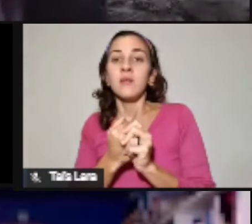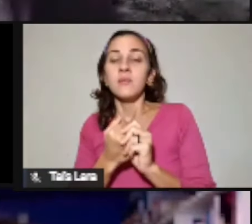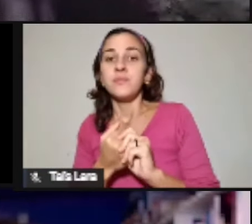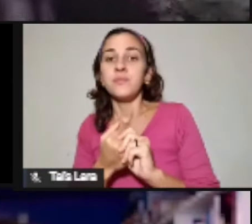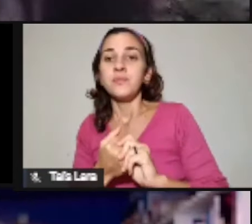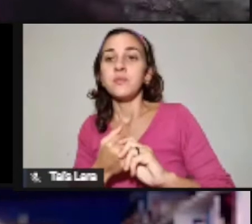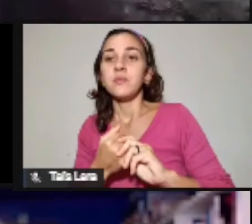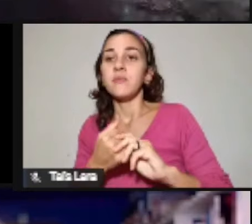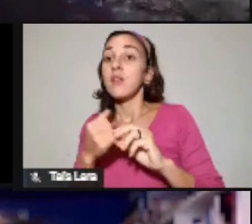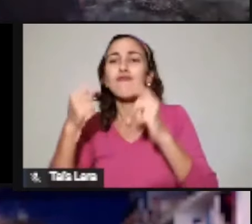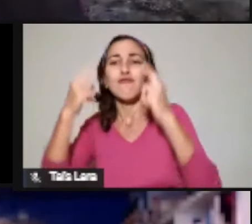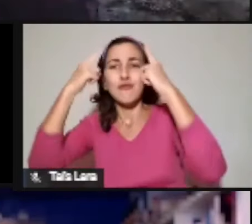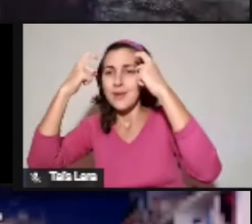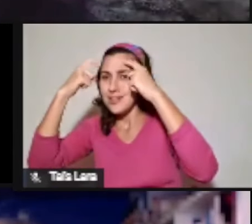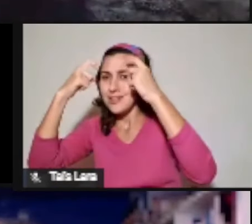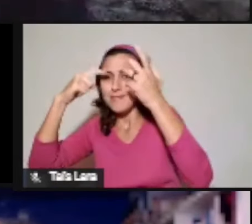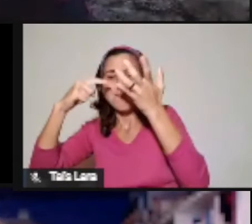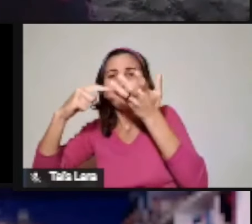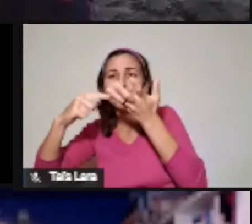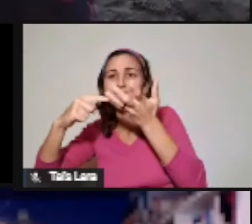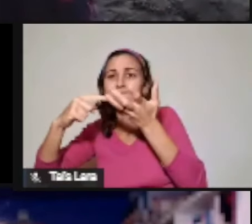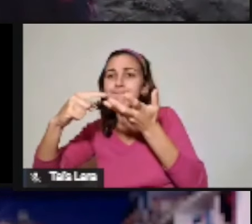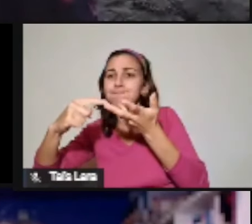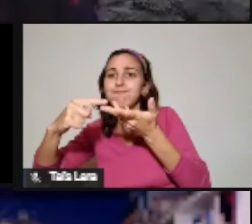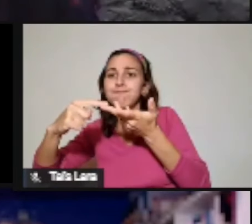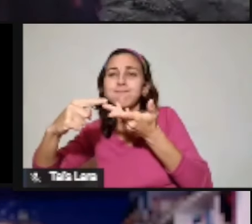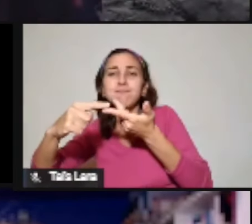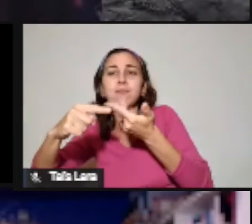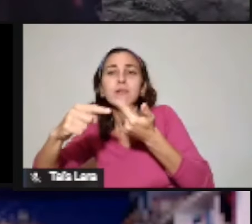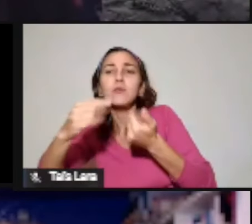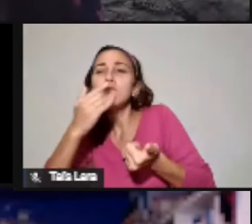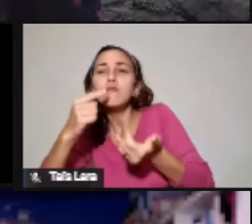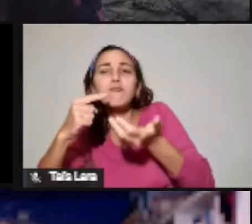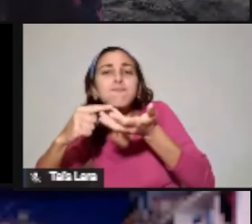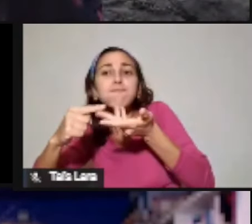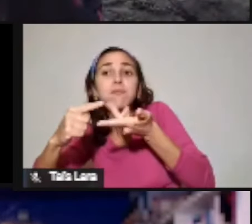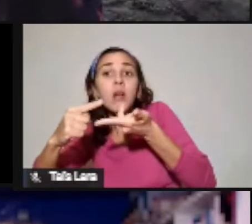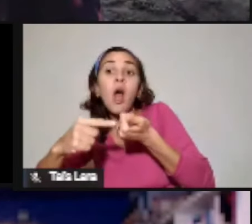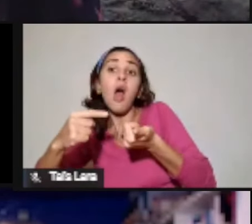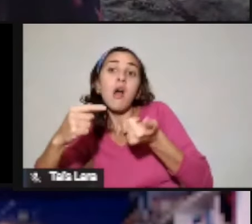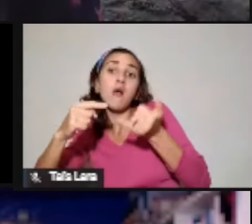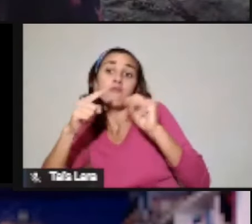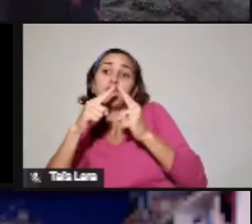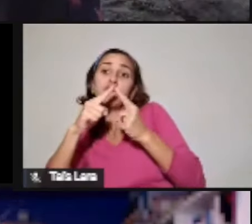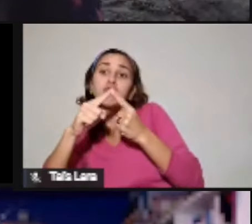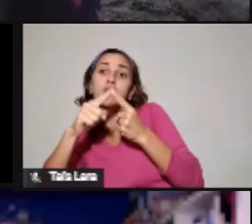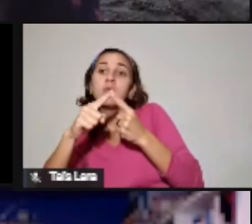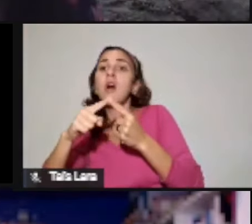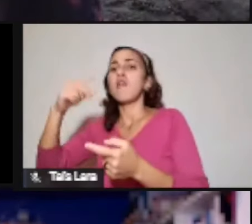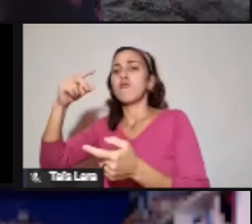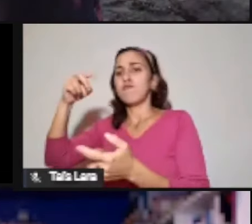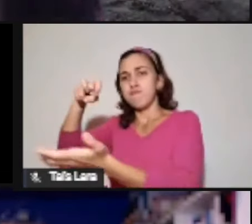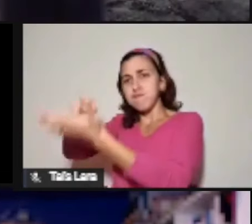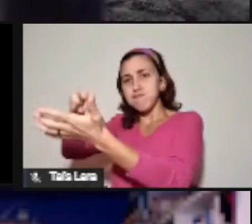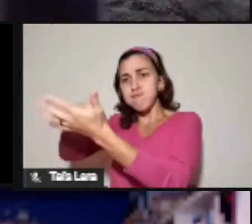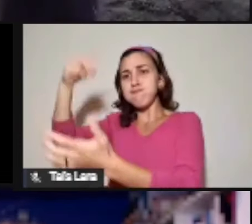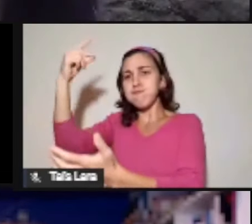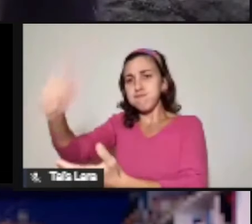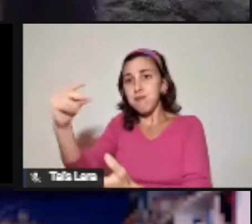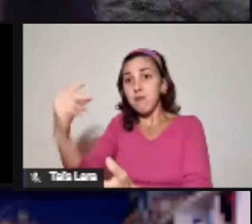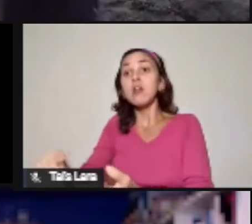Qualquer violência, né, gente? Estamos falando aqui principalmente do uso de maus tratos físicos, né? De qualquer violência física,